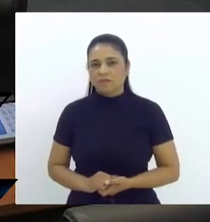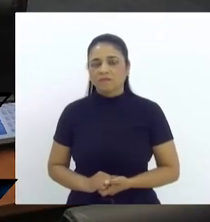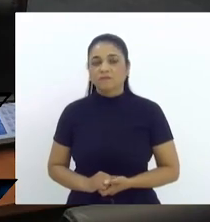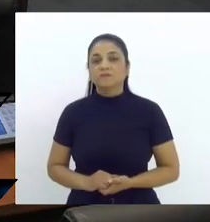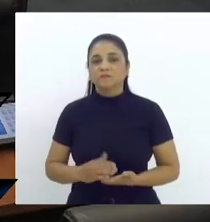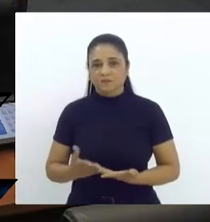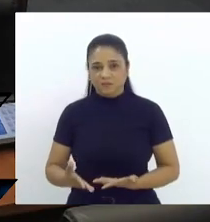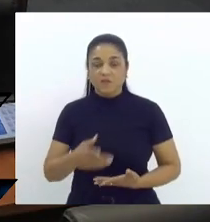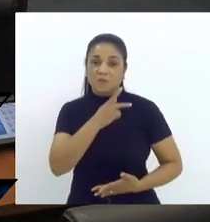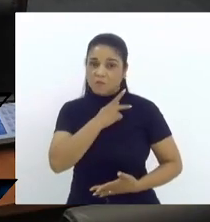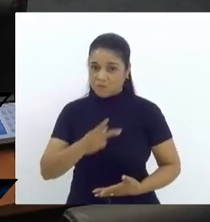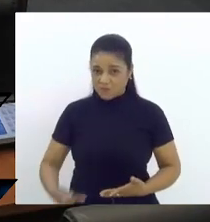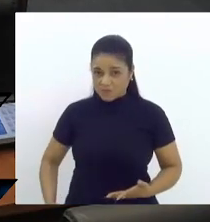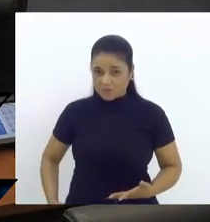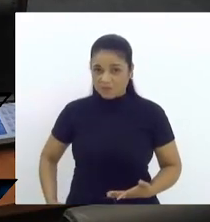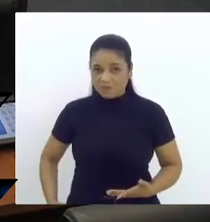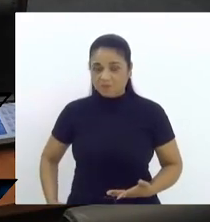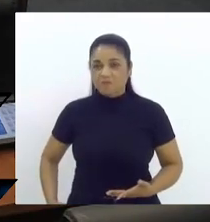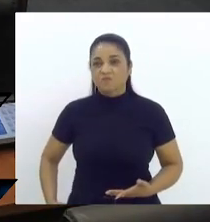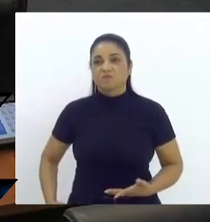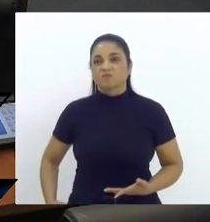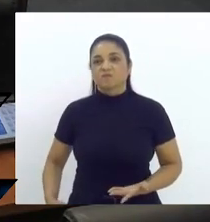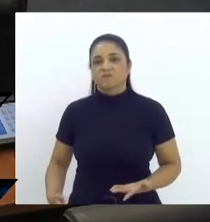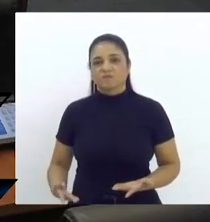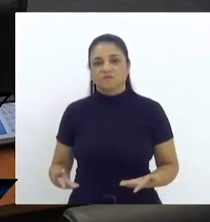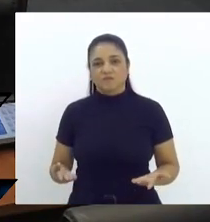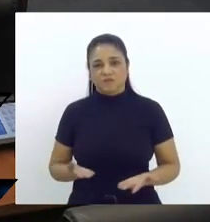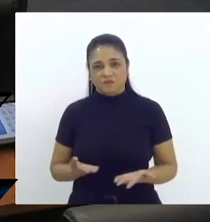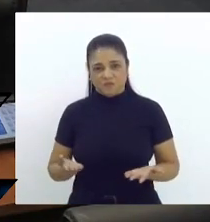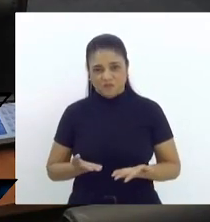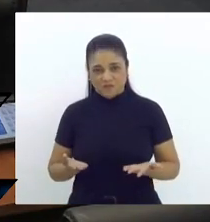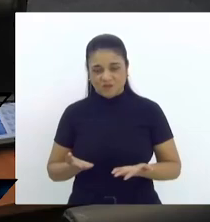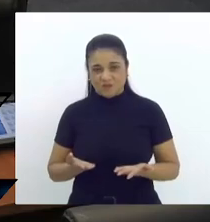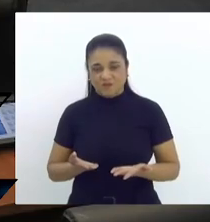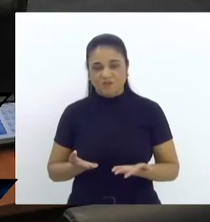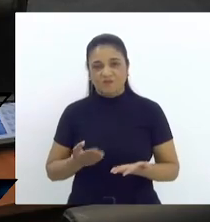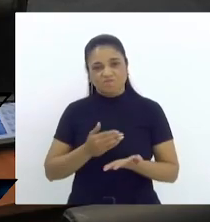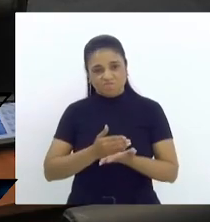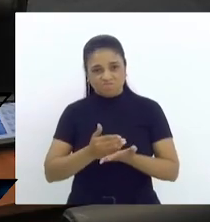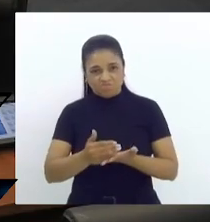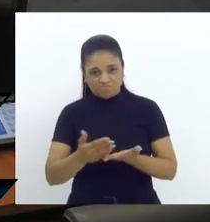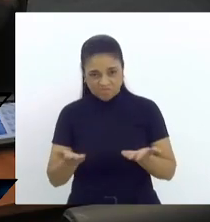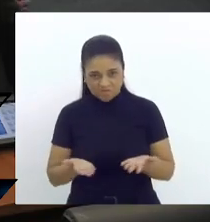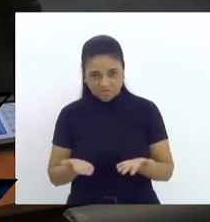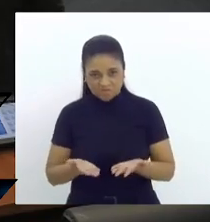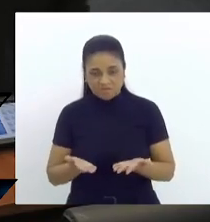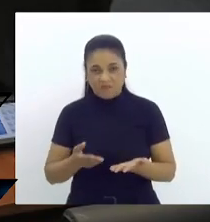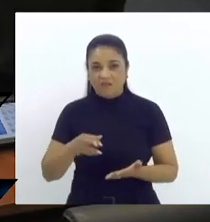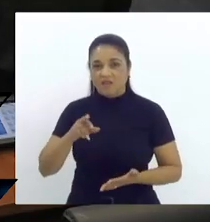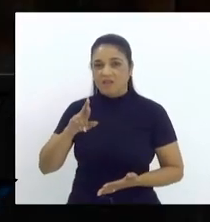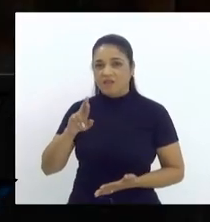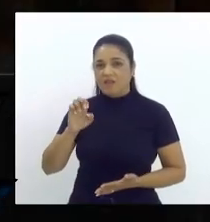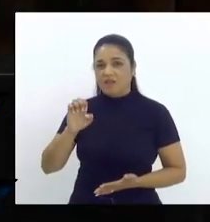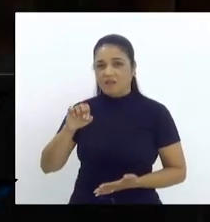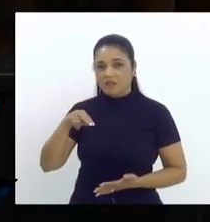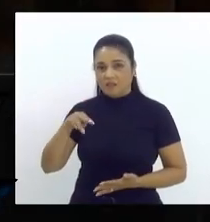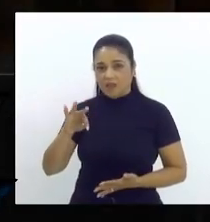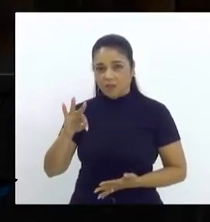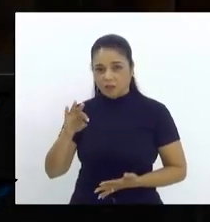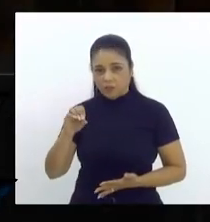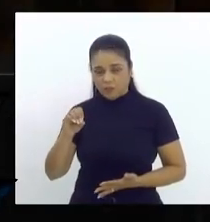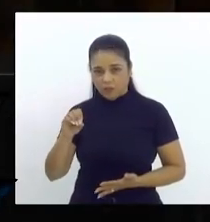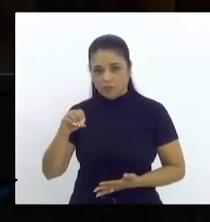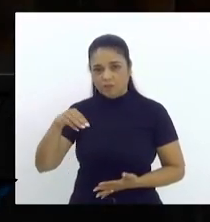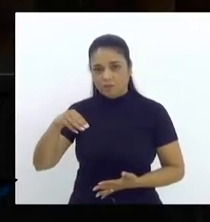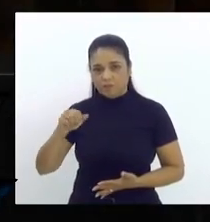Senhor presidente, em exercício, no expediente inicial, deputado Renato Machado,